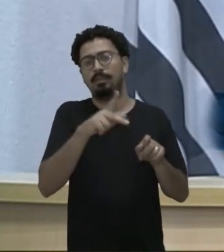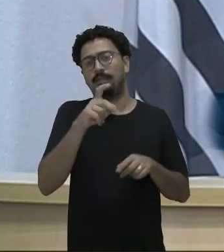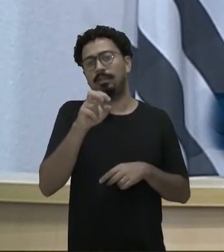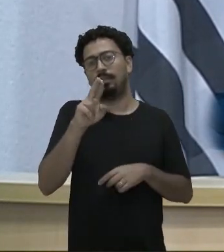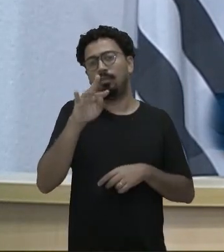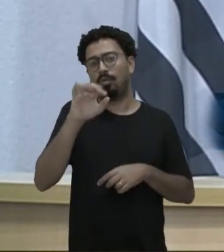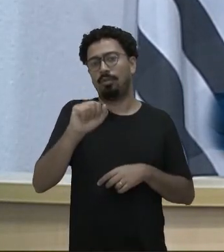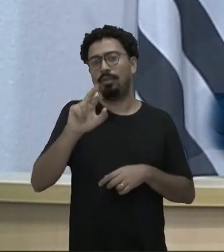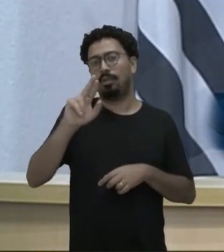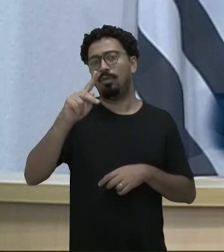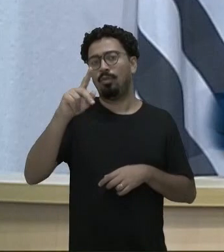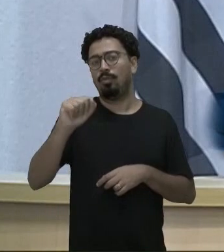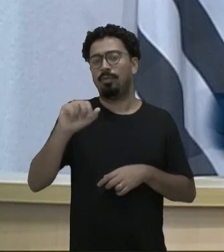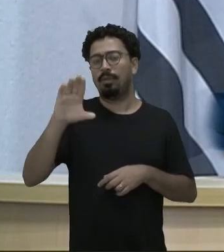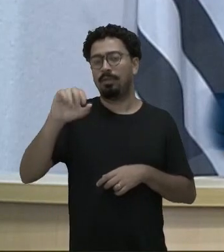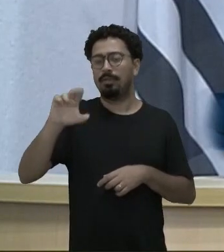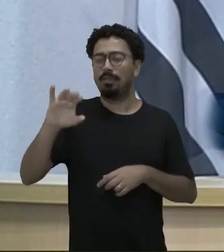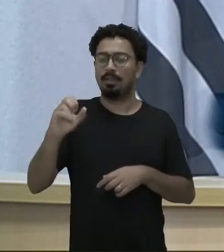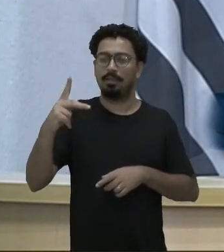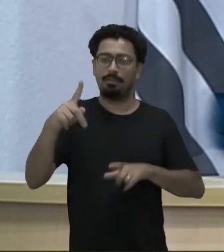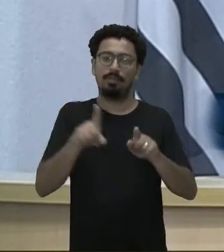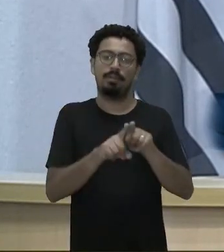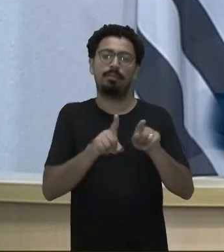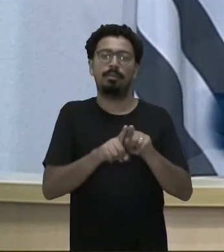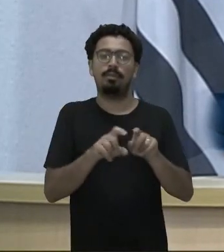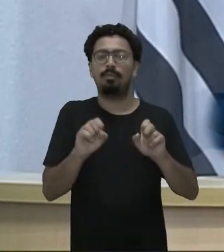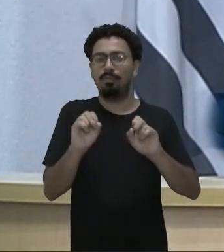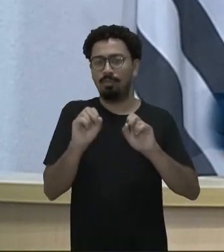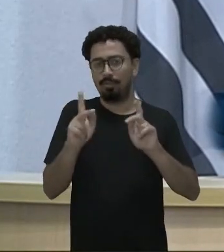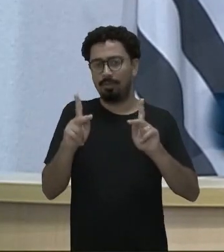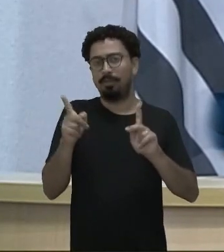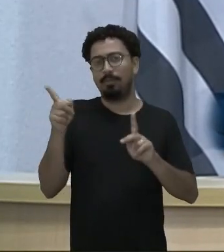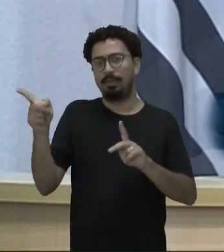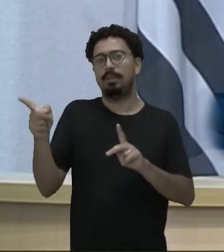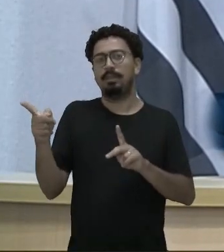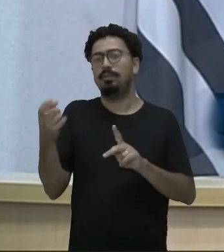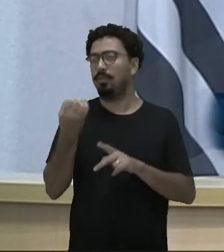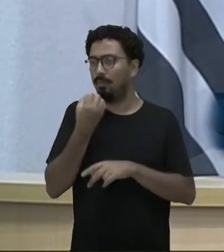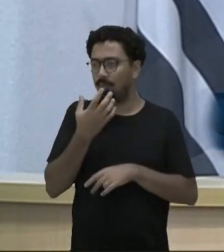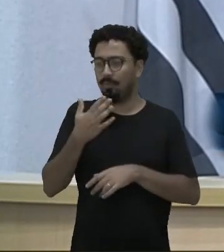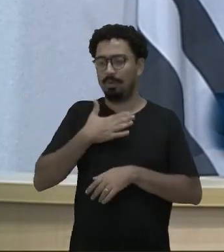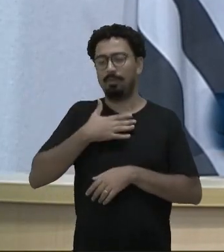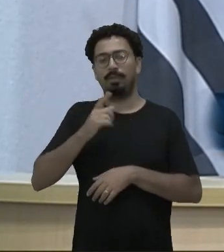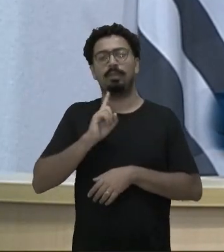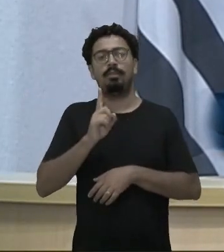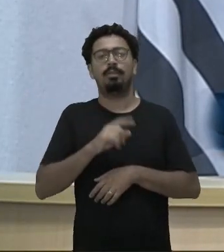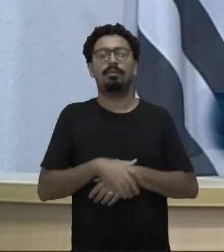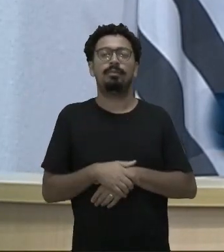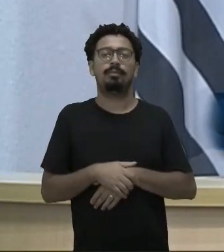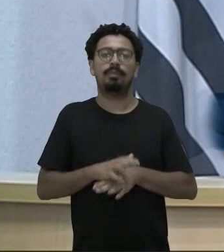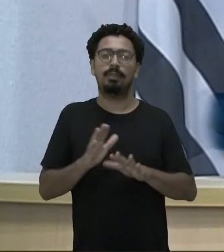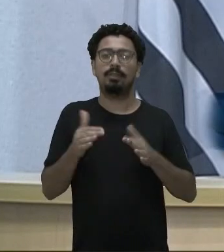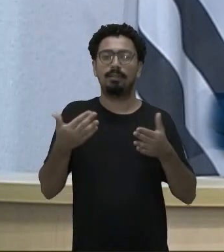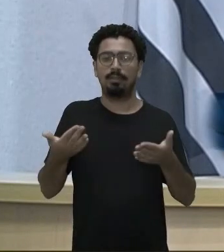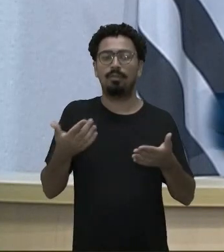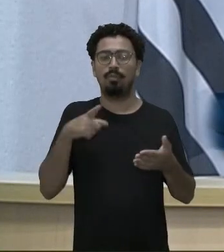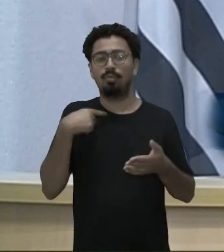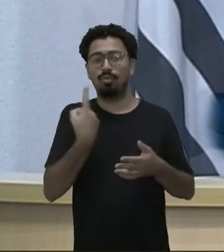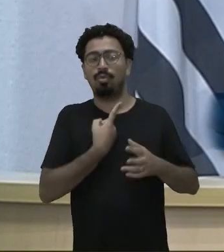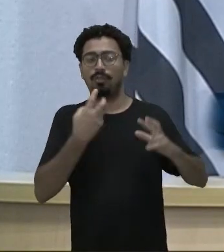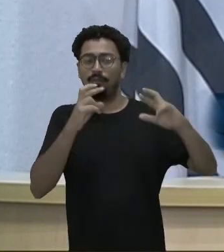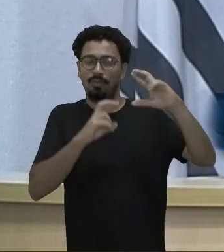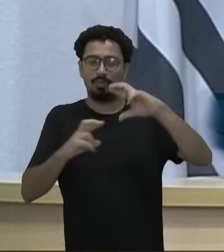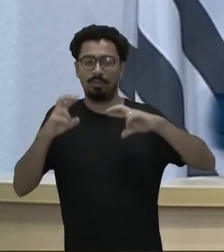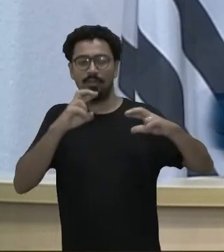CECAP, valeu, né? Para ele valeu, para mim não. A gente faz alguns tipos de fiscalizações,